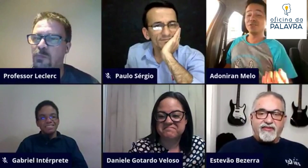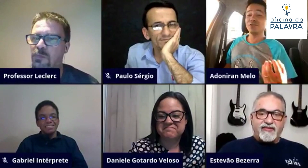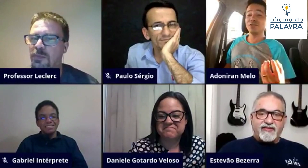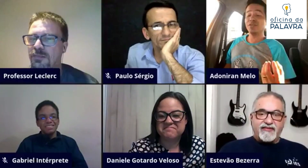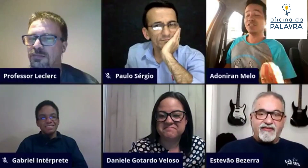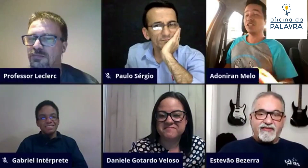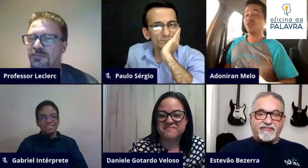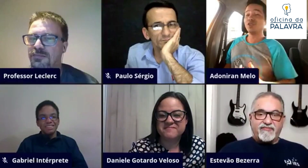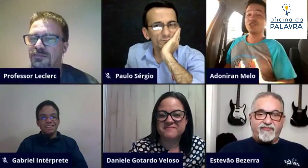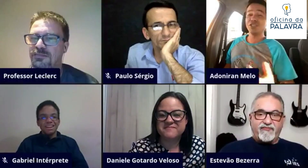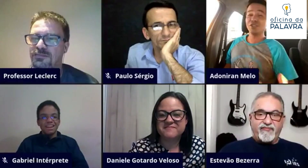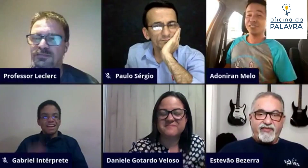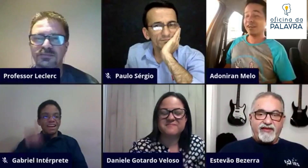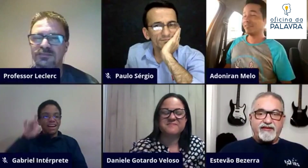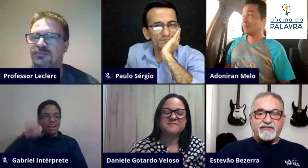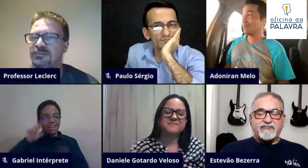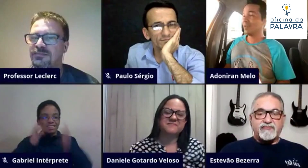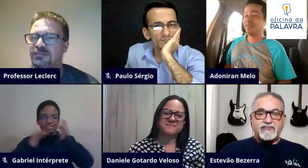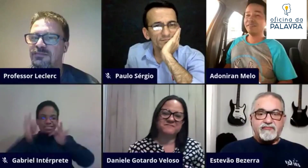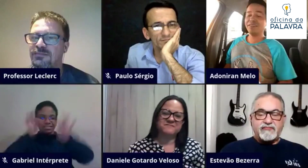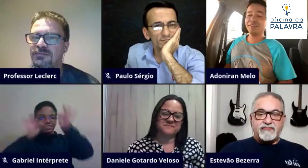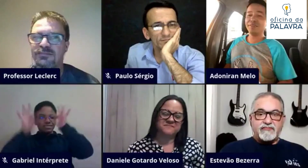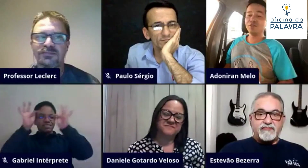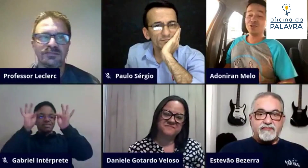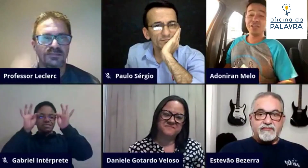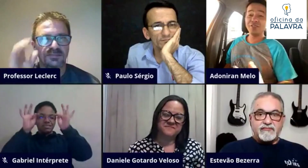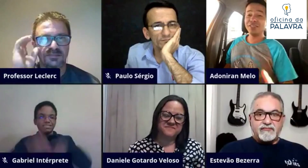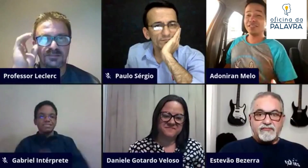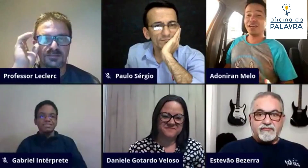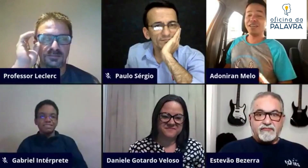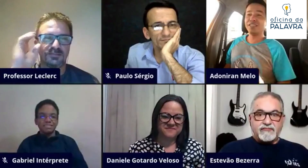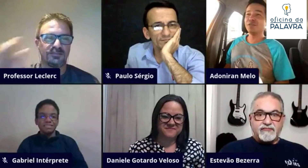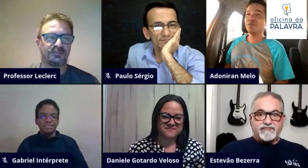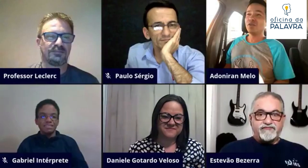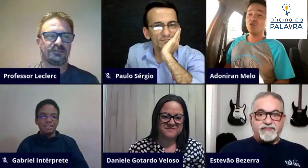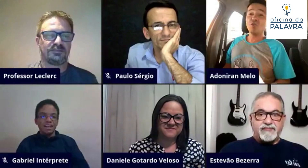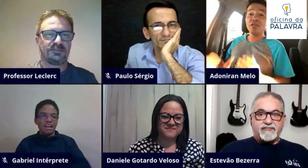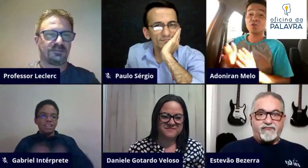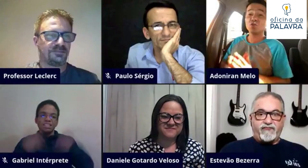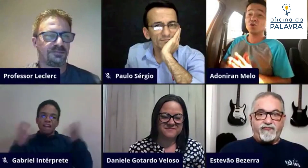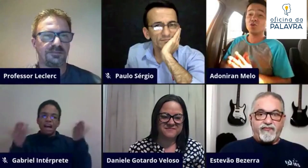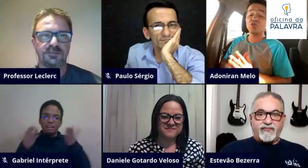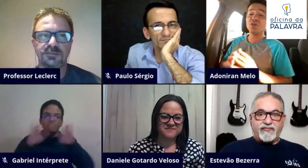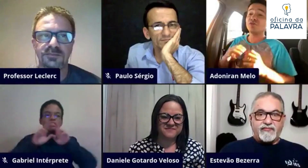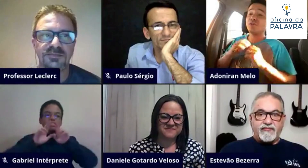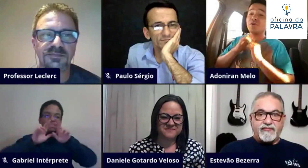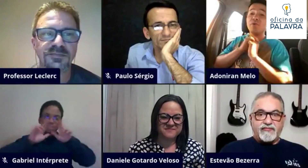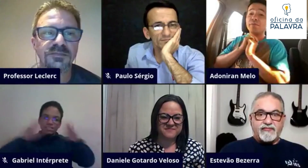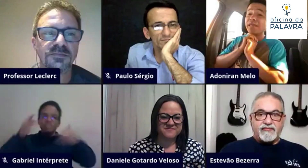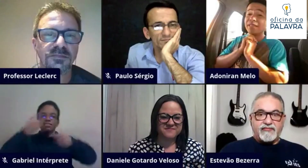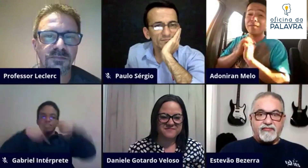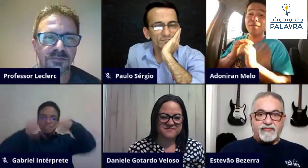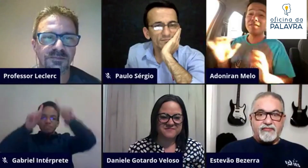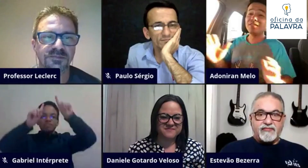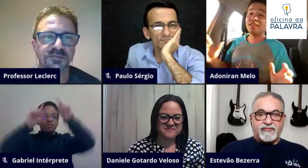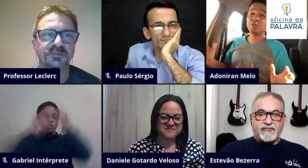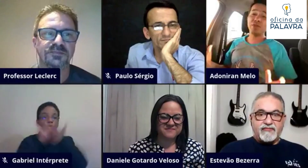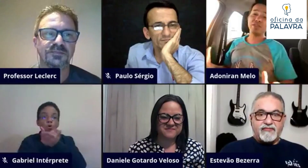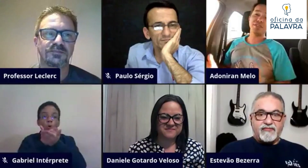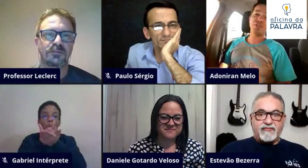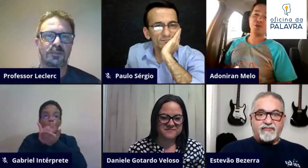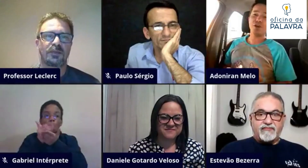coisa muito... A tecnologia não estava do jeito que está. Então, começou de uma forma